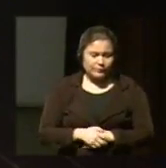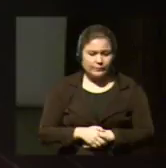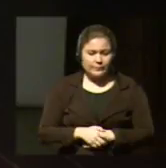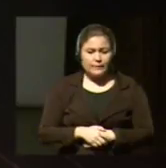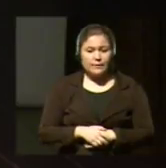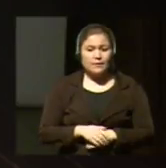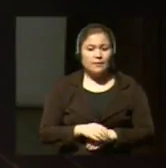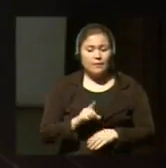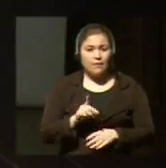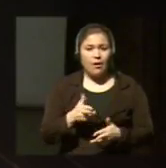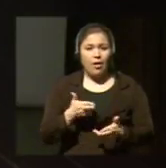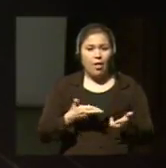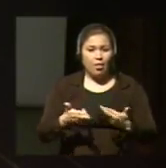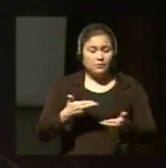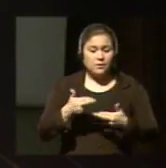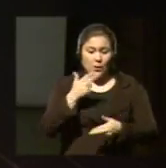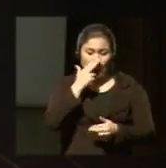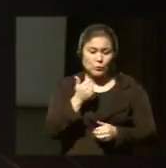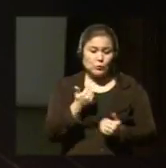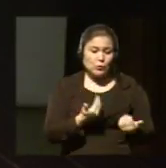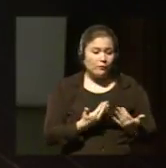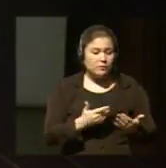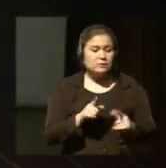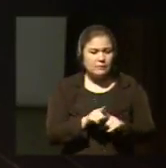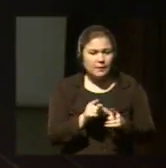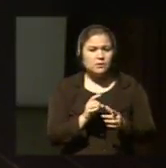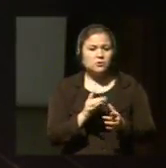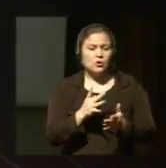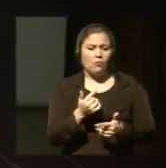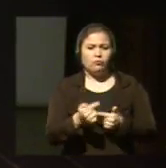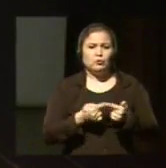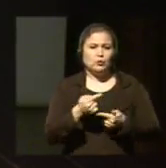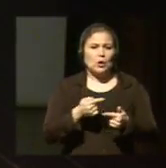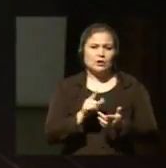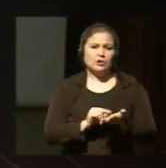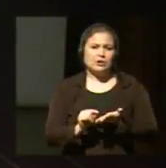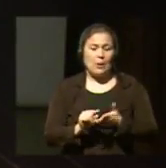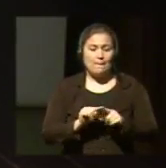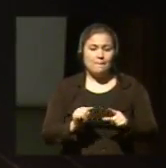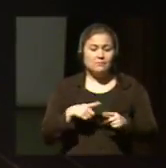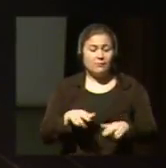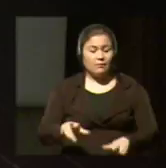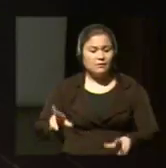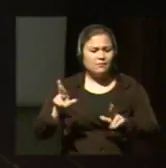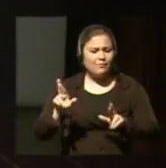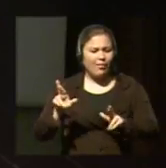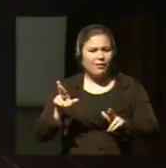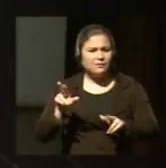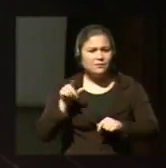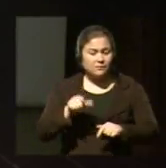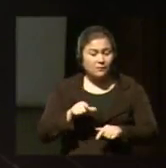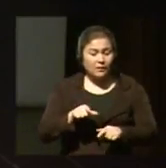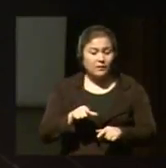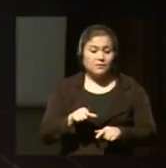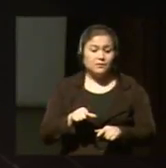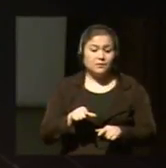Então, a relação com os jovens também, inicialmente, só funciona digitalmente, mas temos a esperança que por essa via